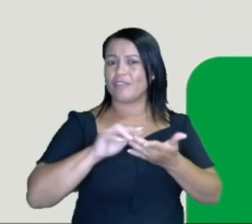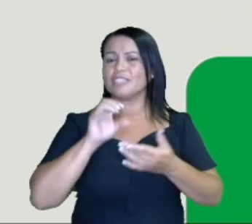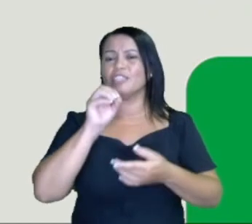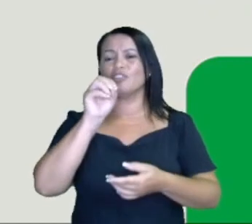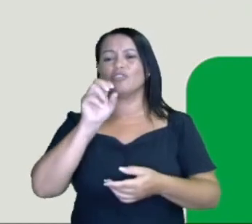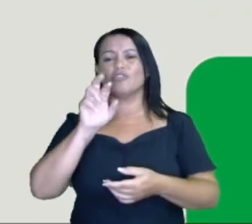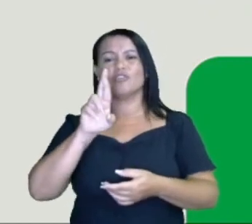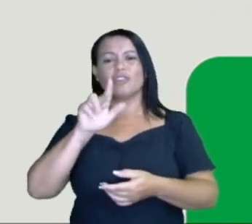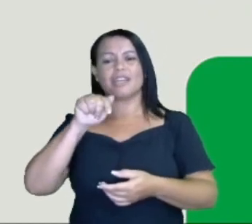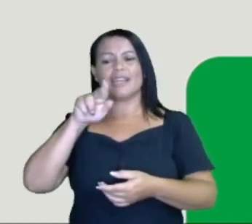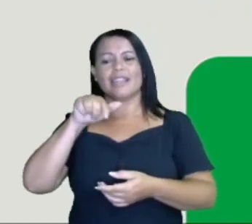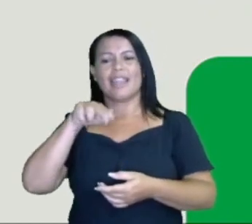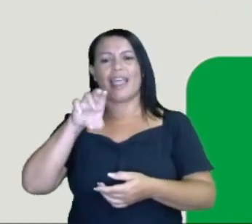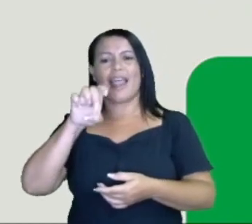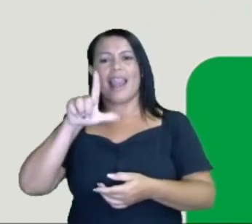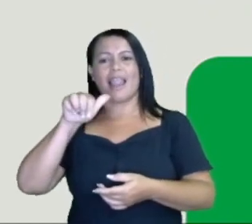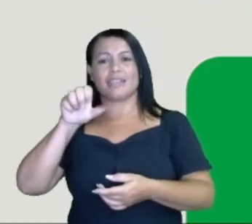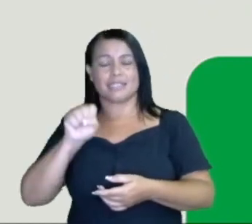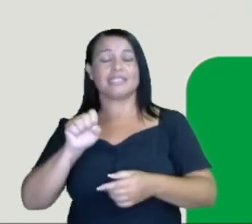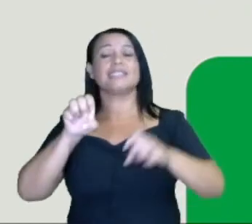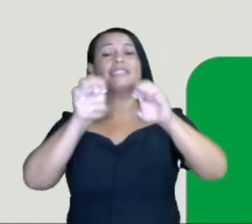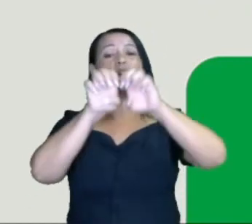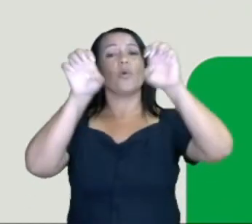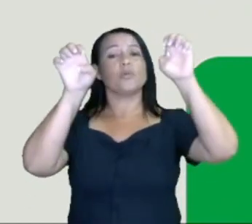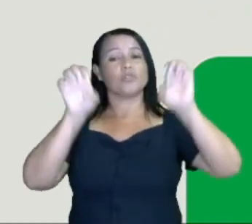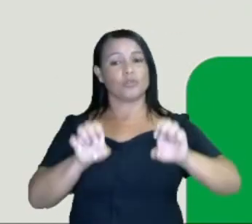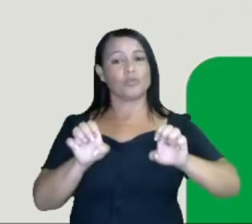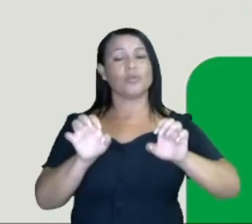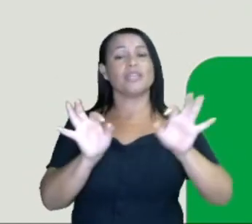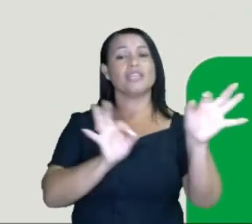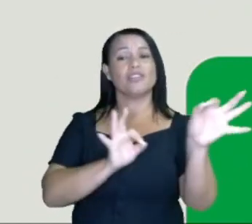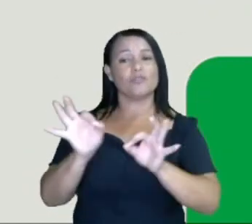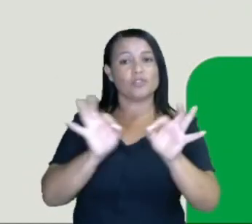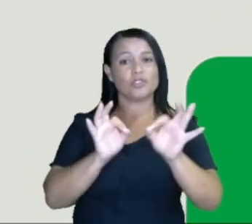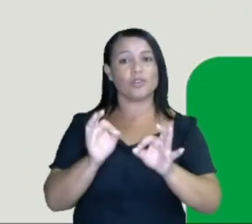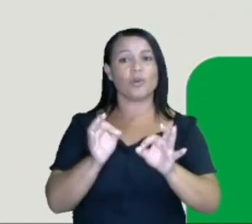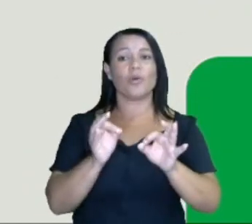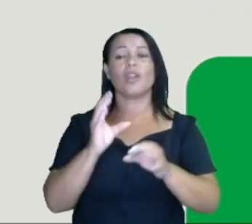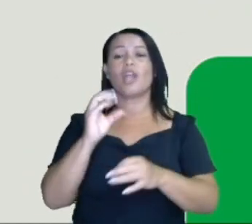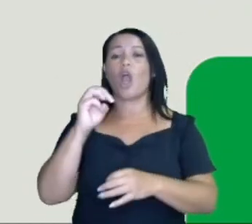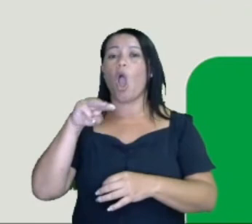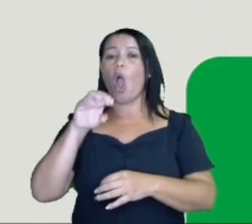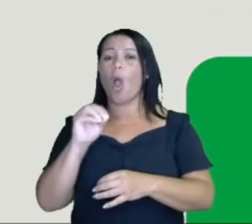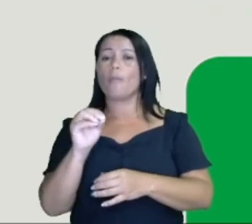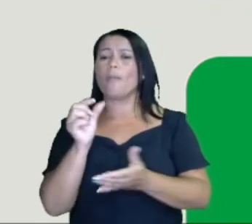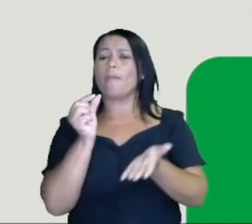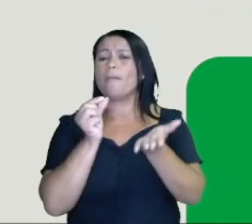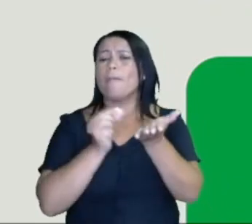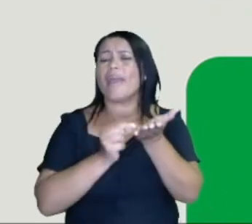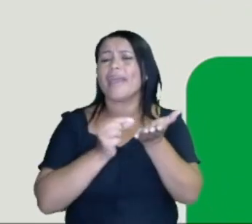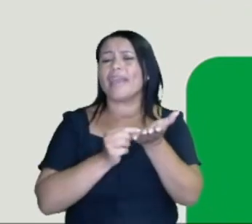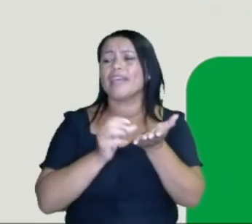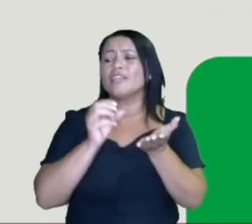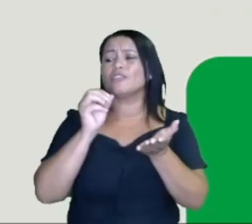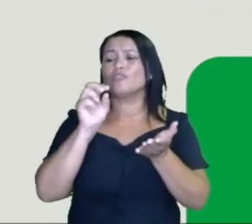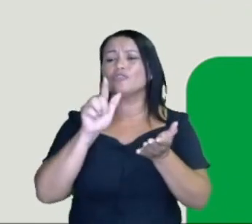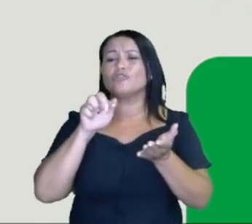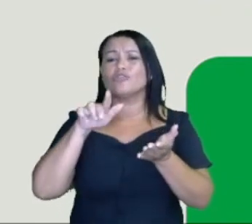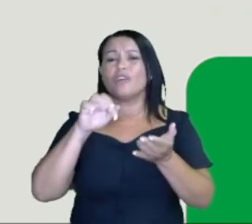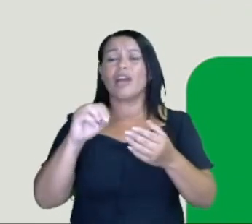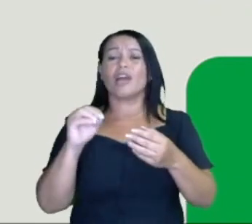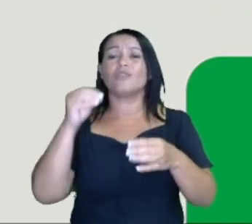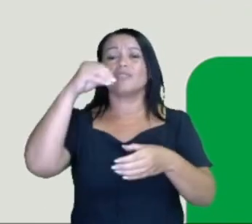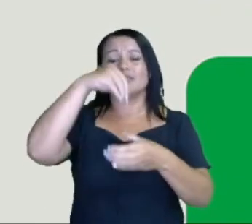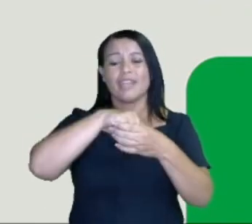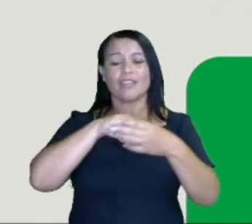organelas, que são estruturas que funcionam como pequenos órgãos dentro da